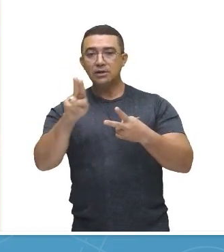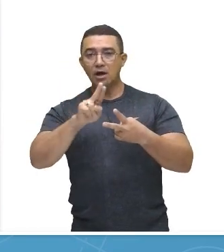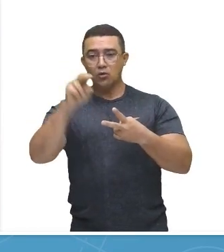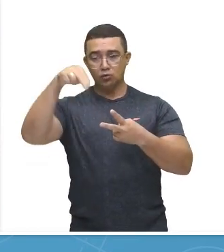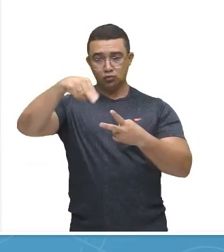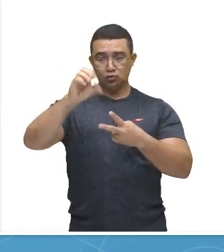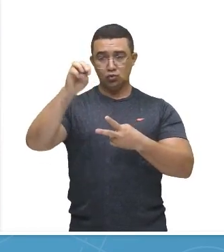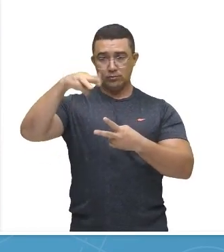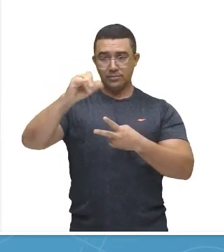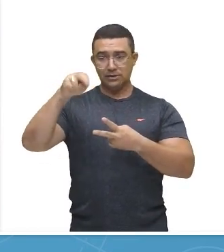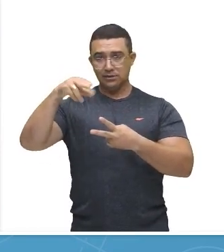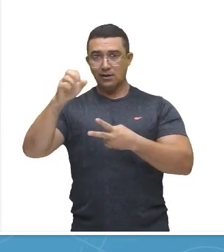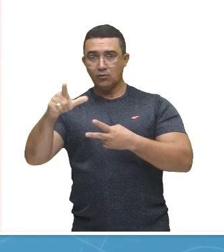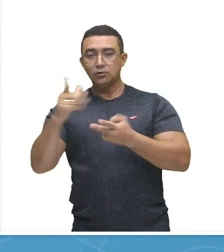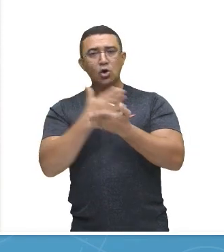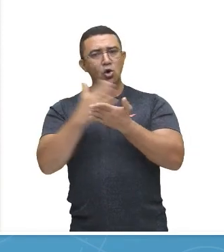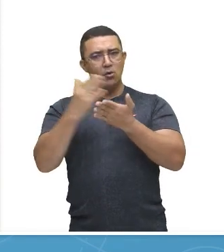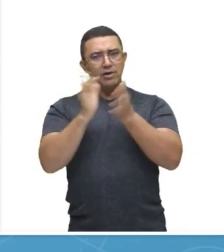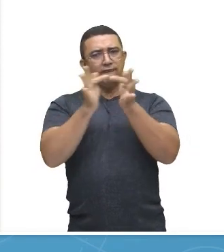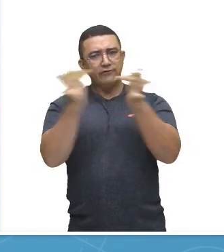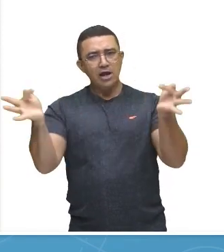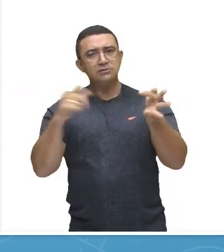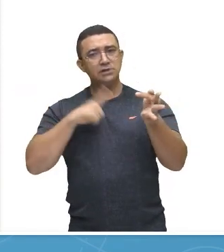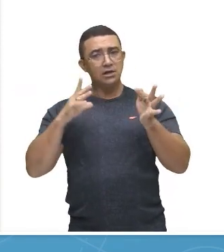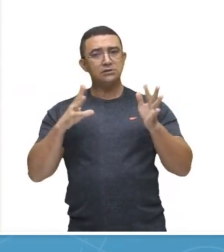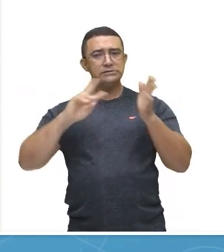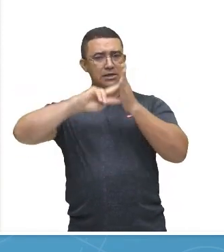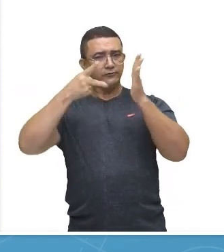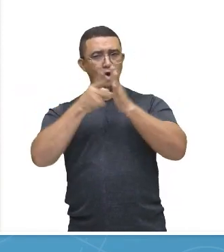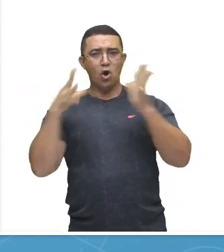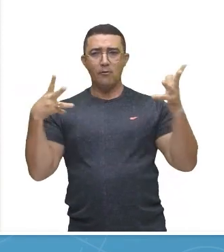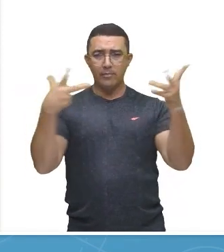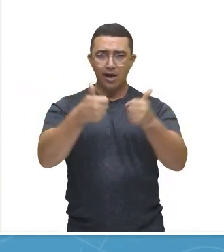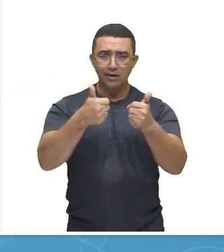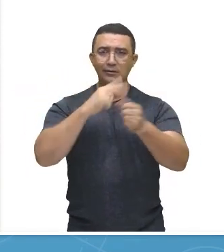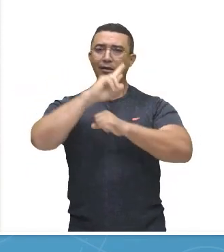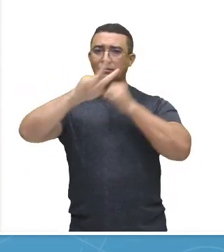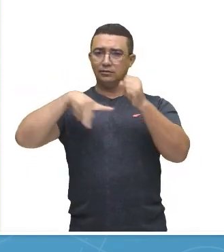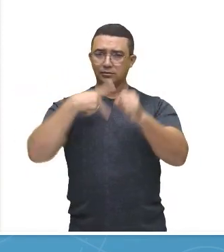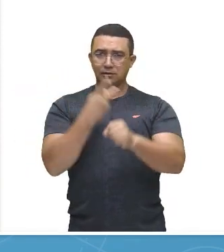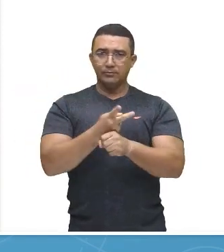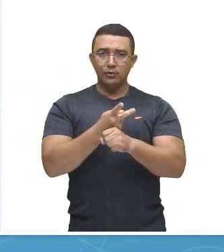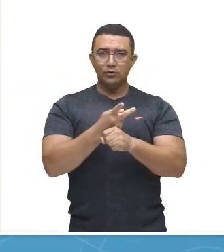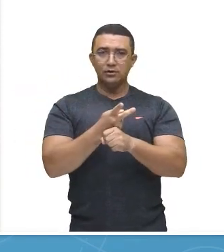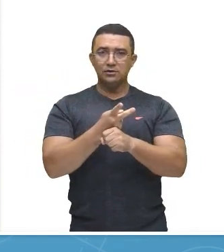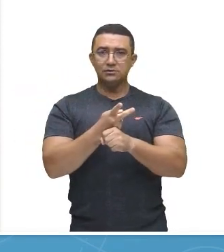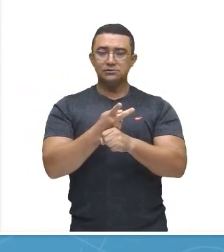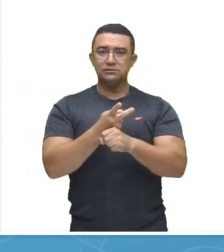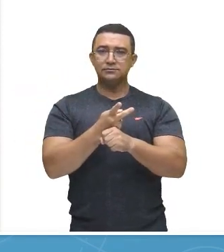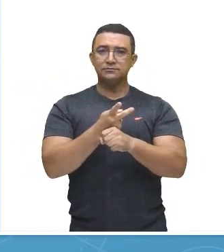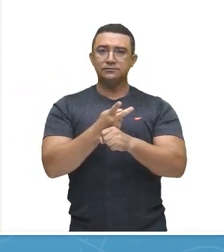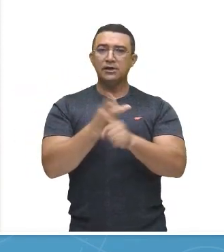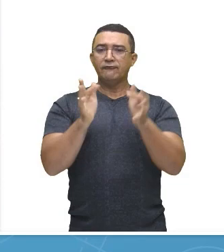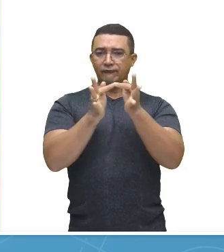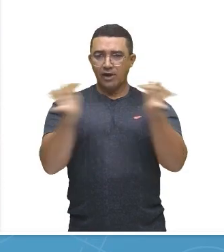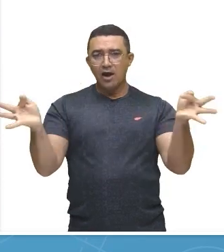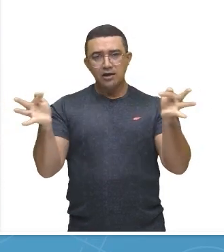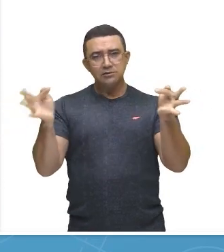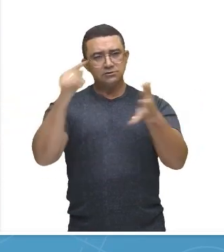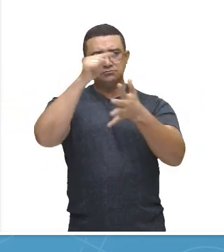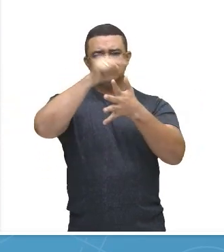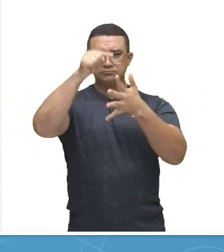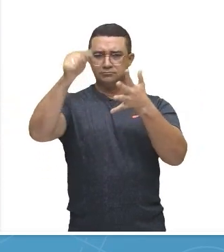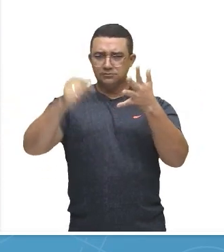começamos com a frase, sentido completo, depois nós avançamos para quê? Para a frase declarativa,